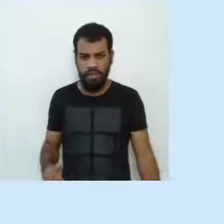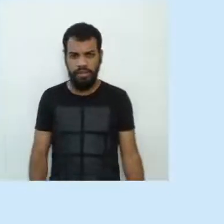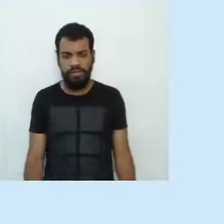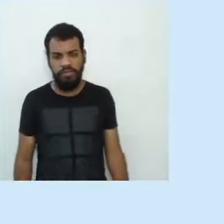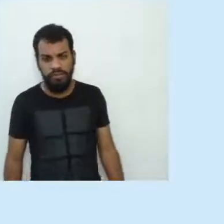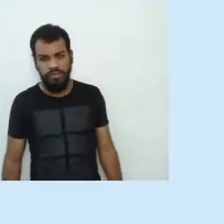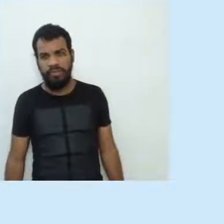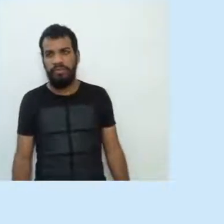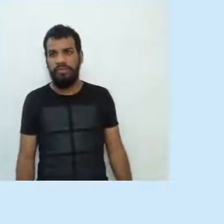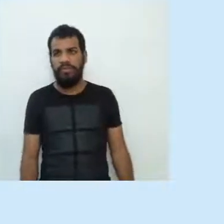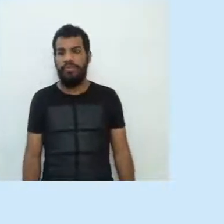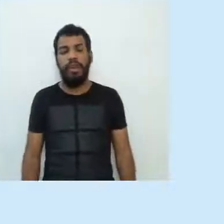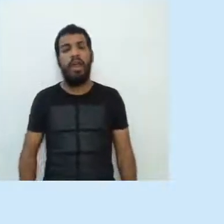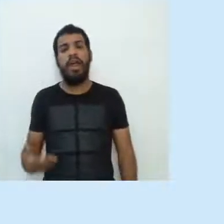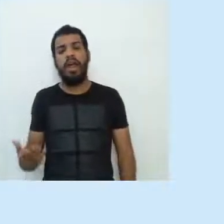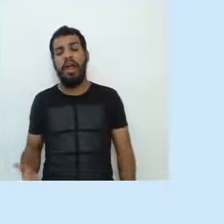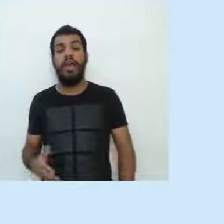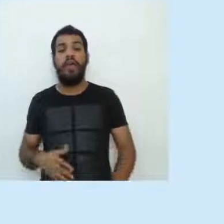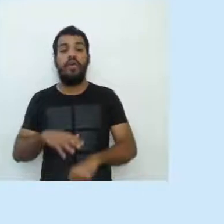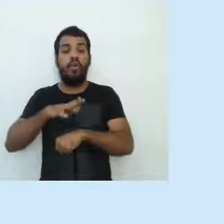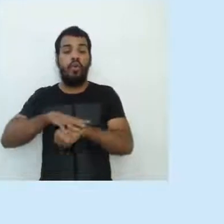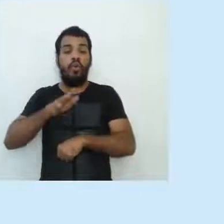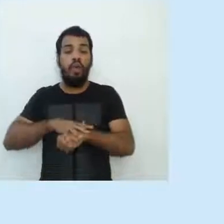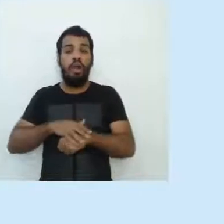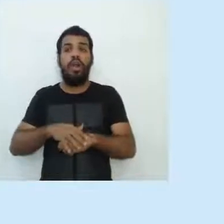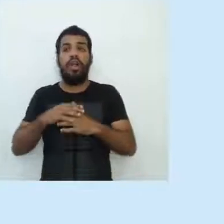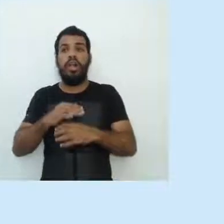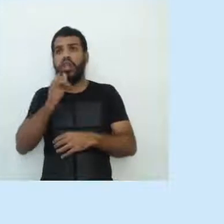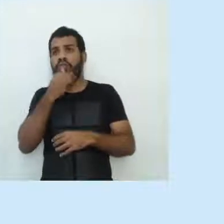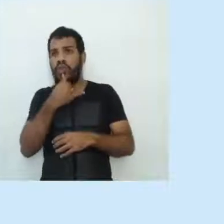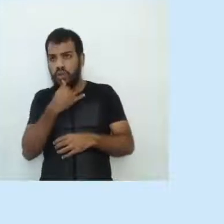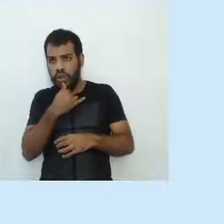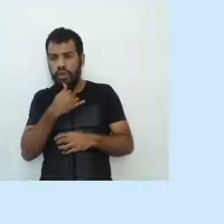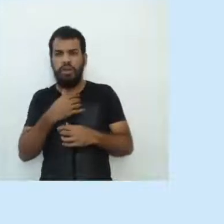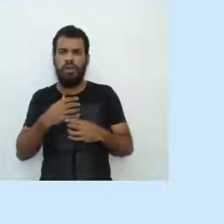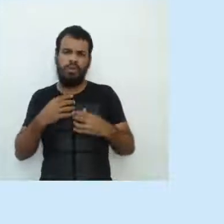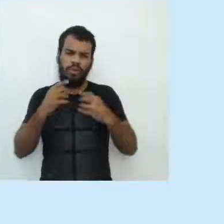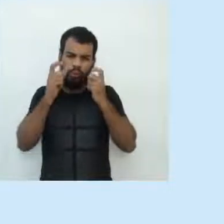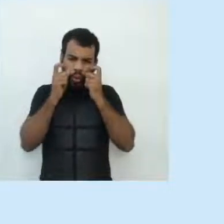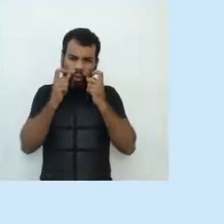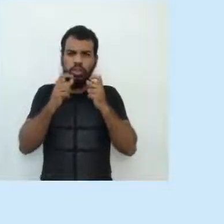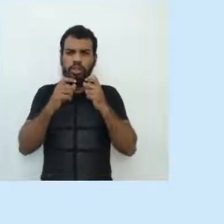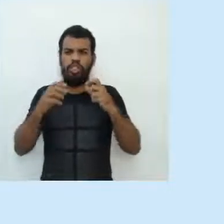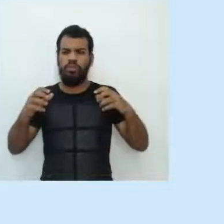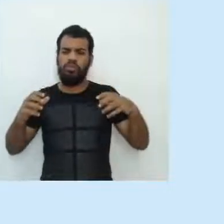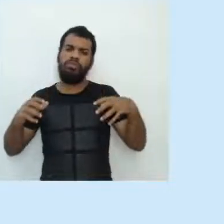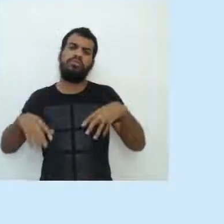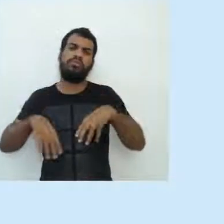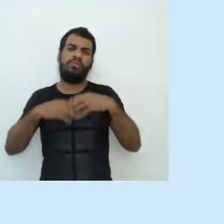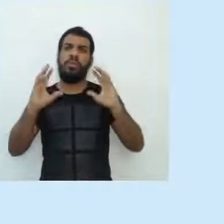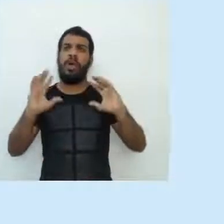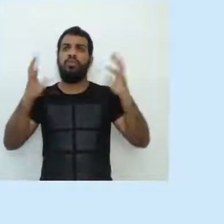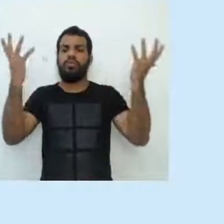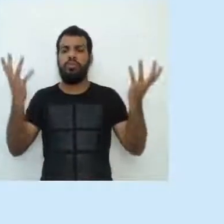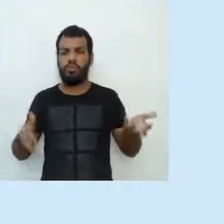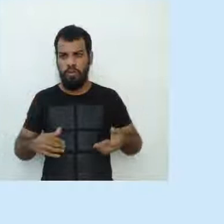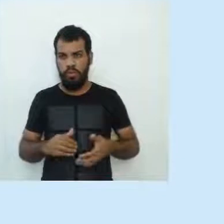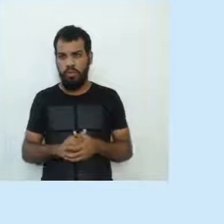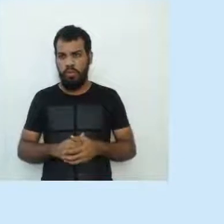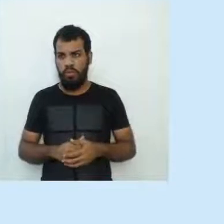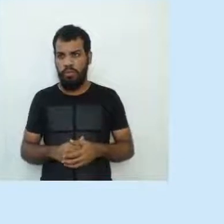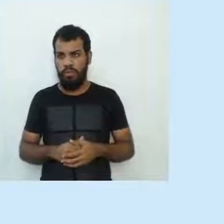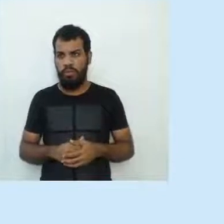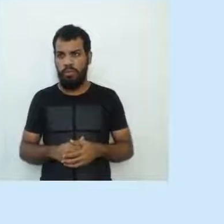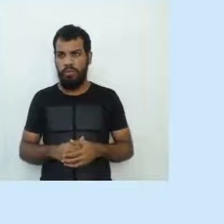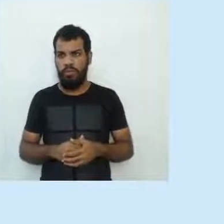à doença, a alguma tristeza, alguma desgraça, alguma tragédia que realmente acometeu a pessoa. Seu